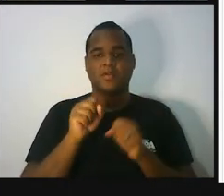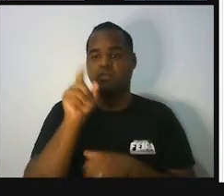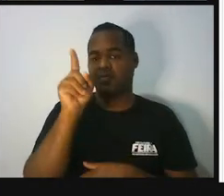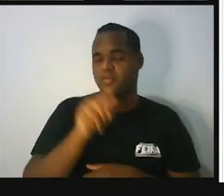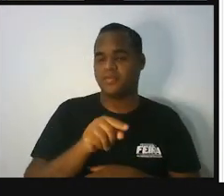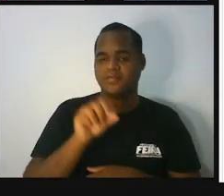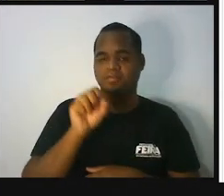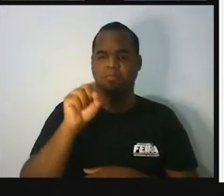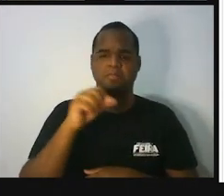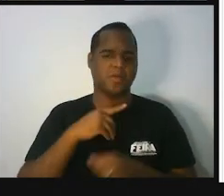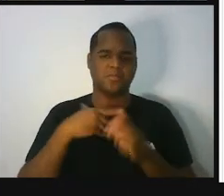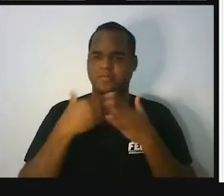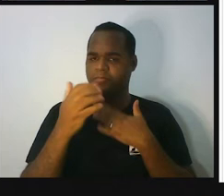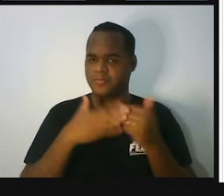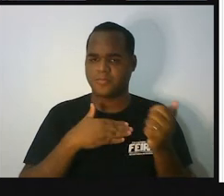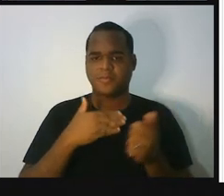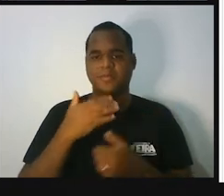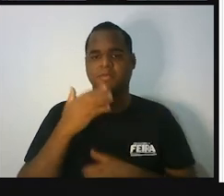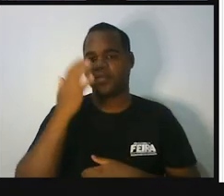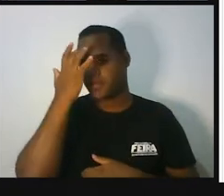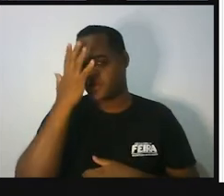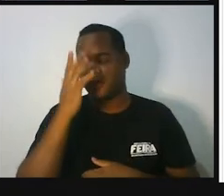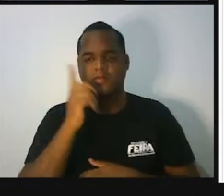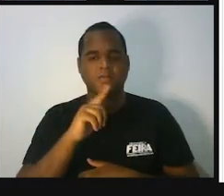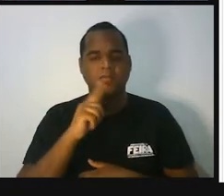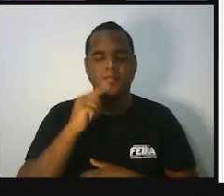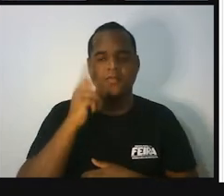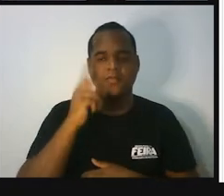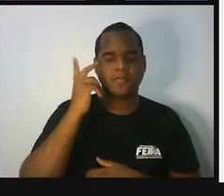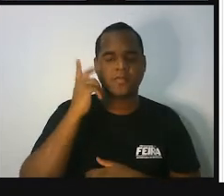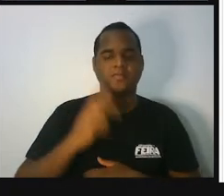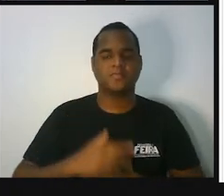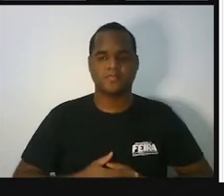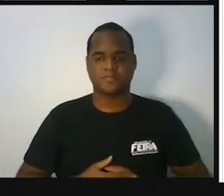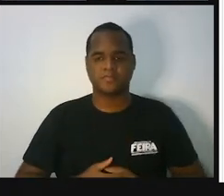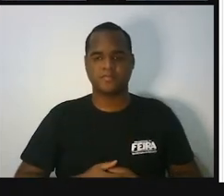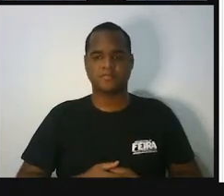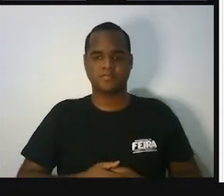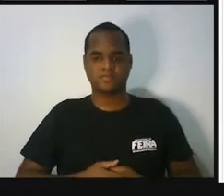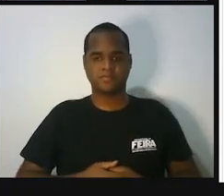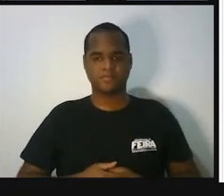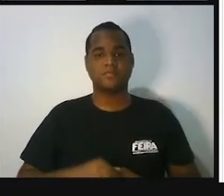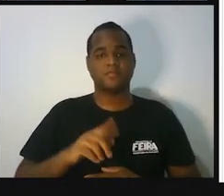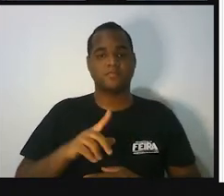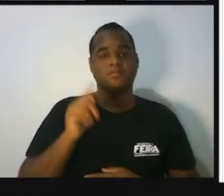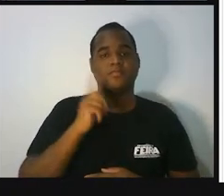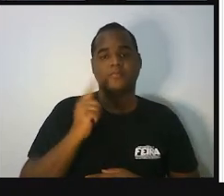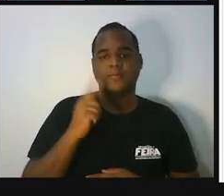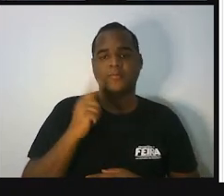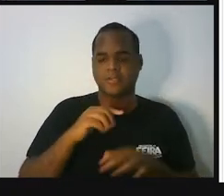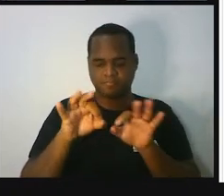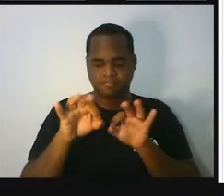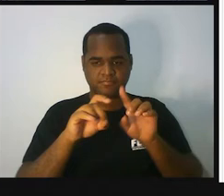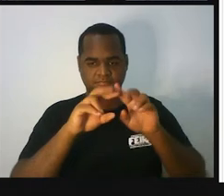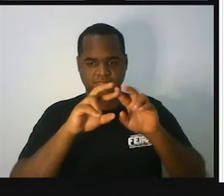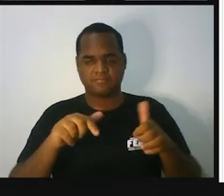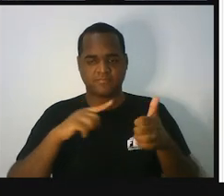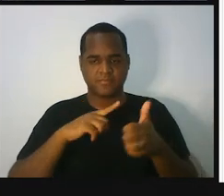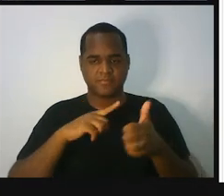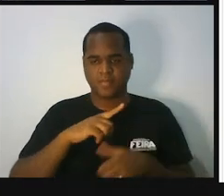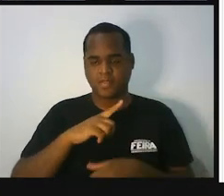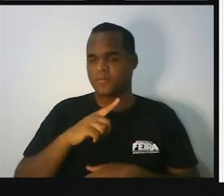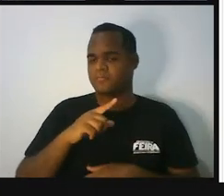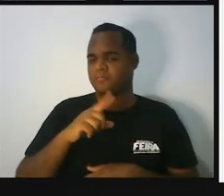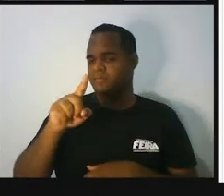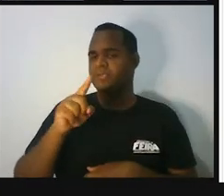também. Tanto faz. Eu vou pegar aquela mesma. Quando eu divido esse, quando eu faço essa diagonal,